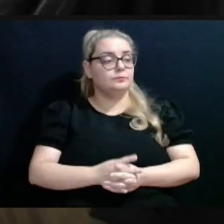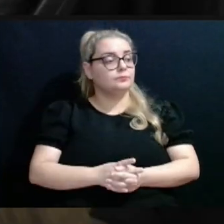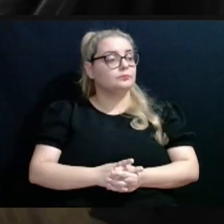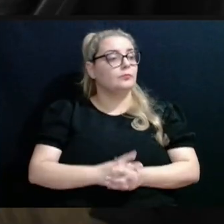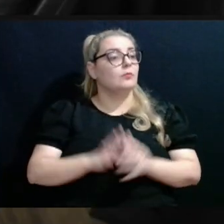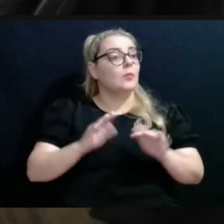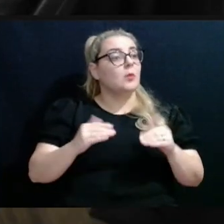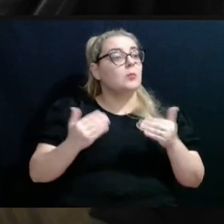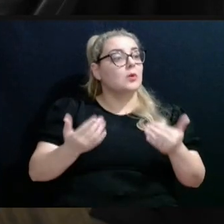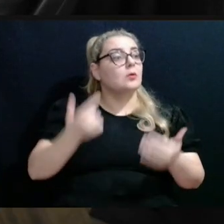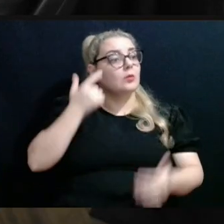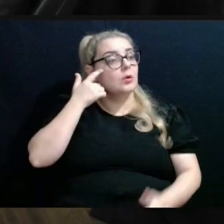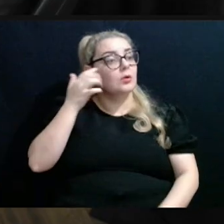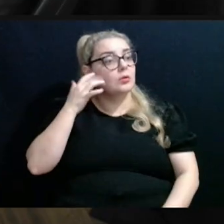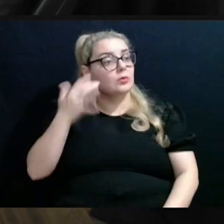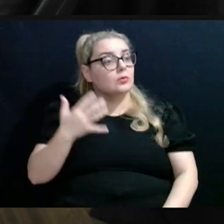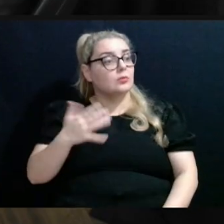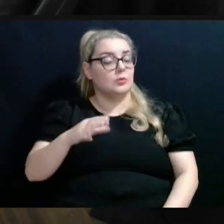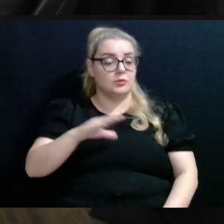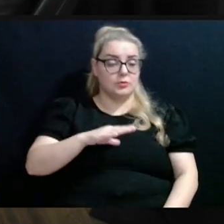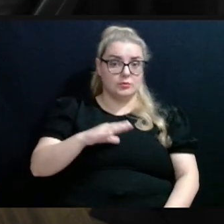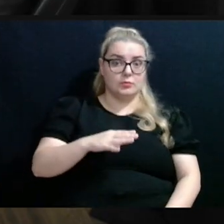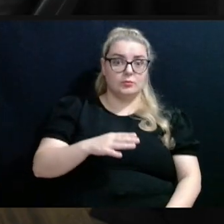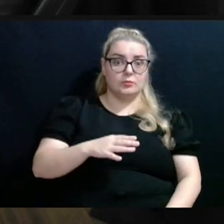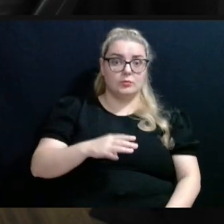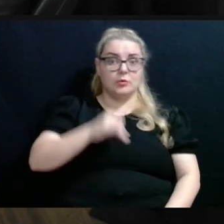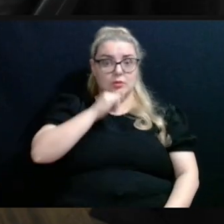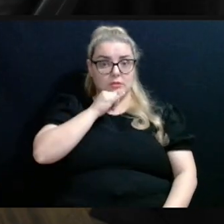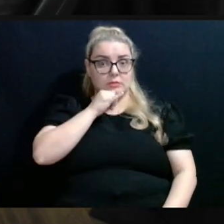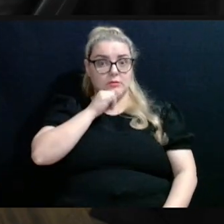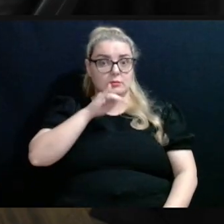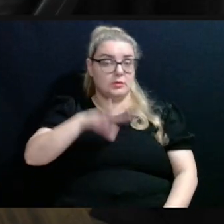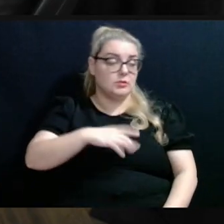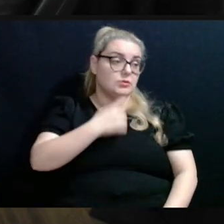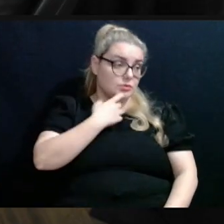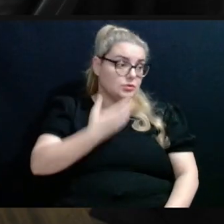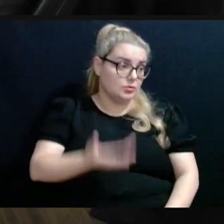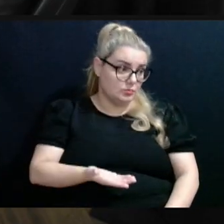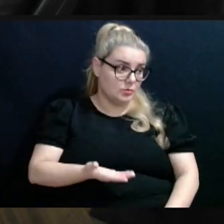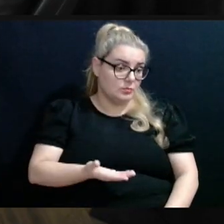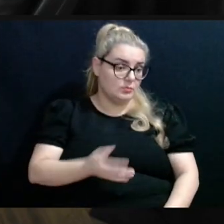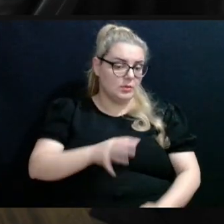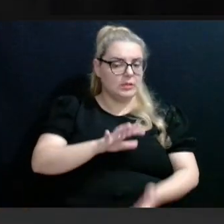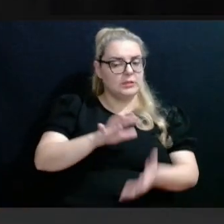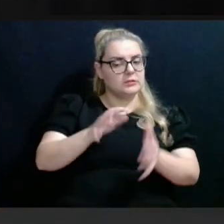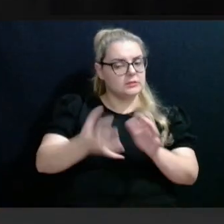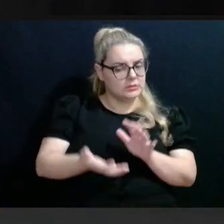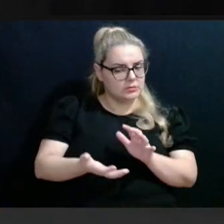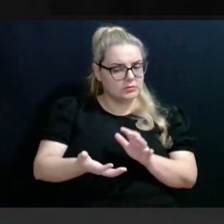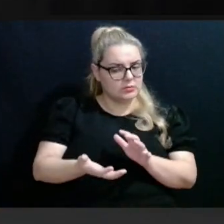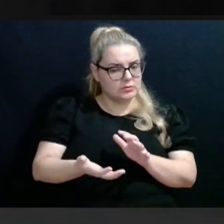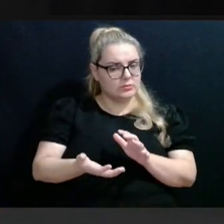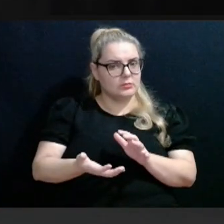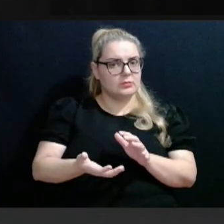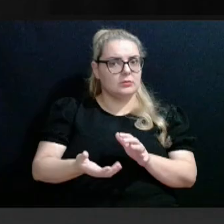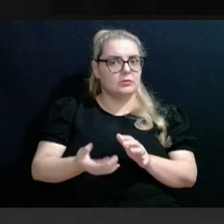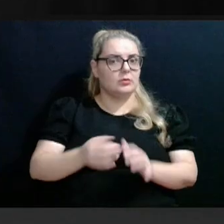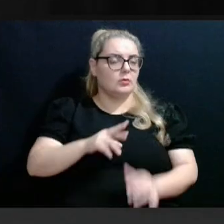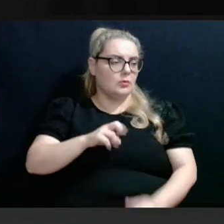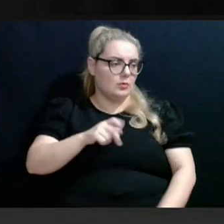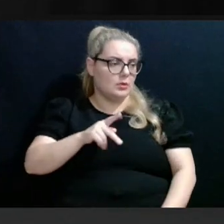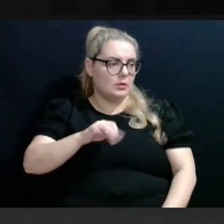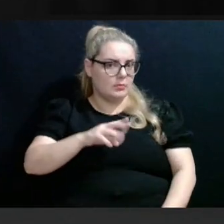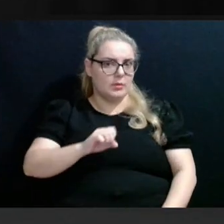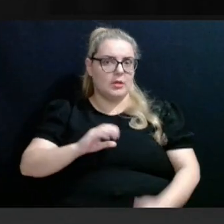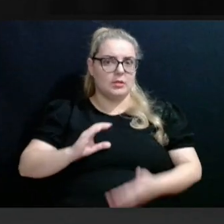pensa nos municípios, no caso de Campinas, essa reforma, com esse repasse do imposto,